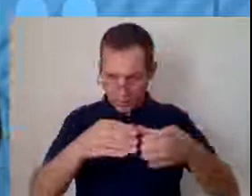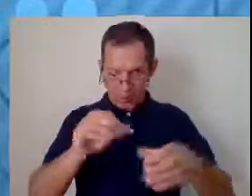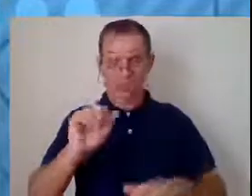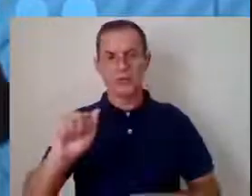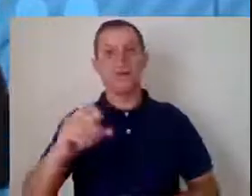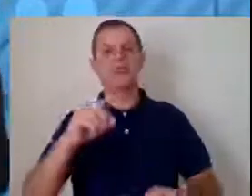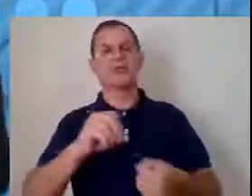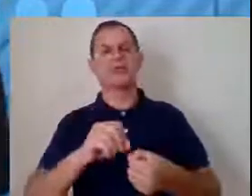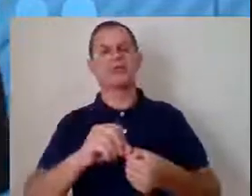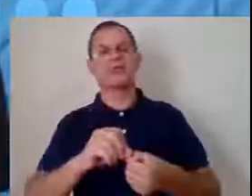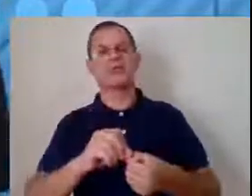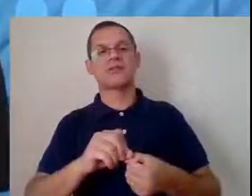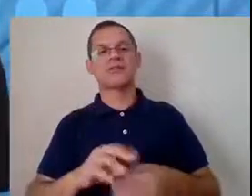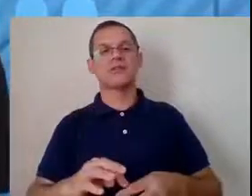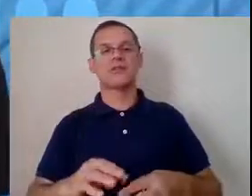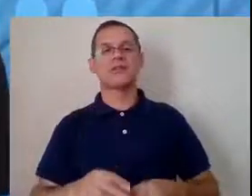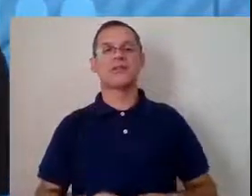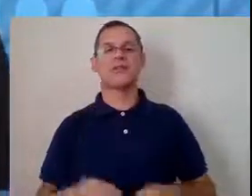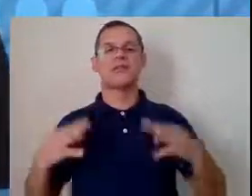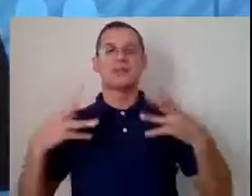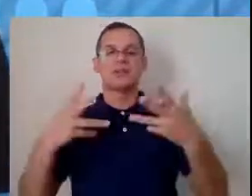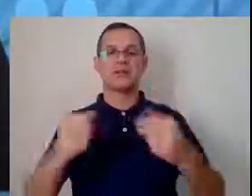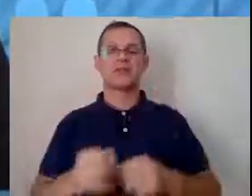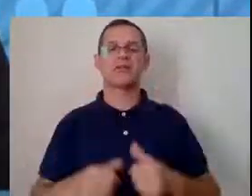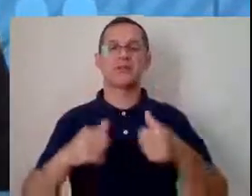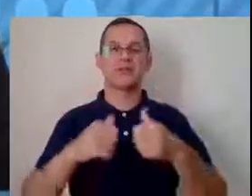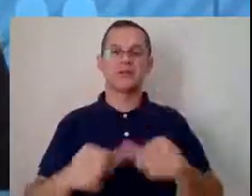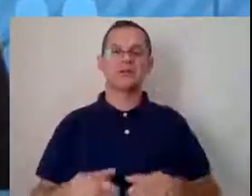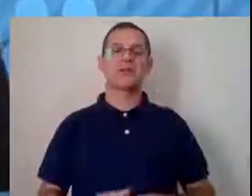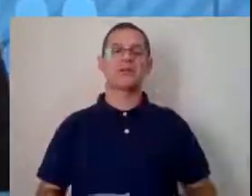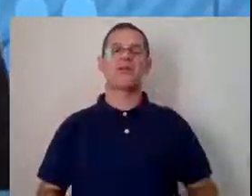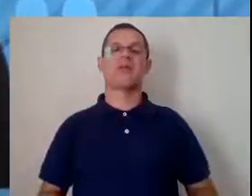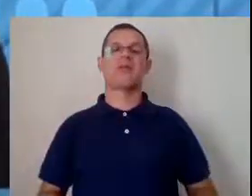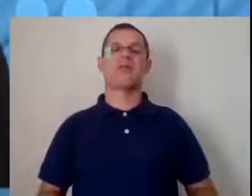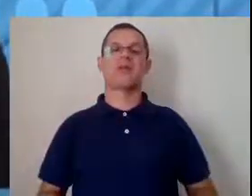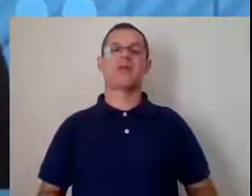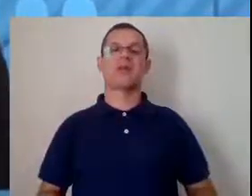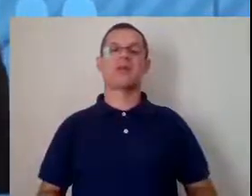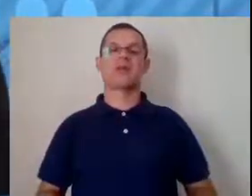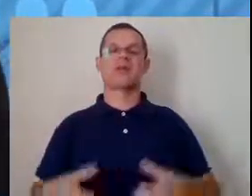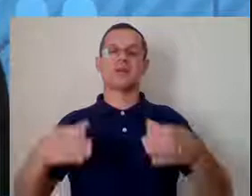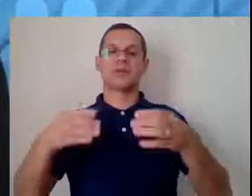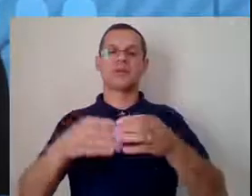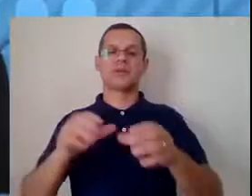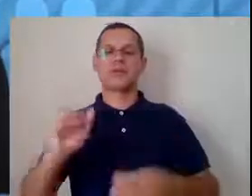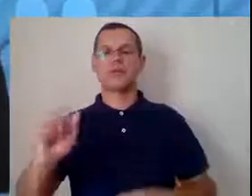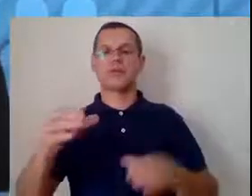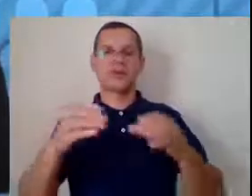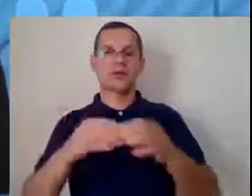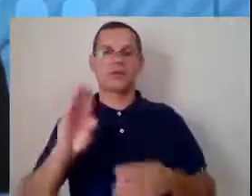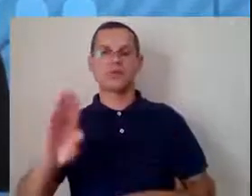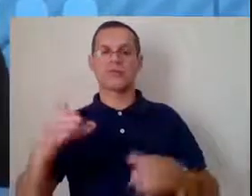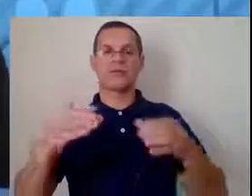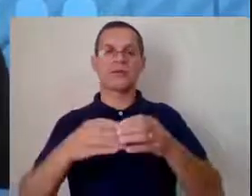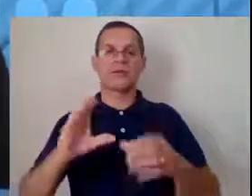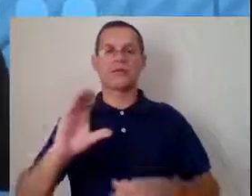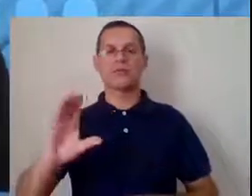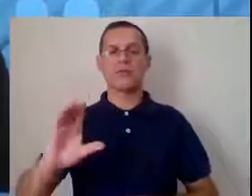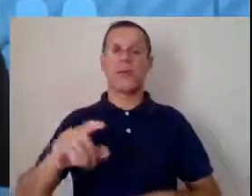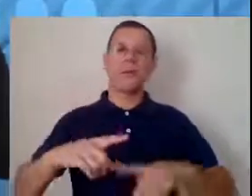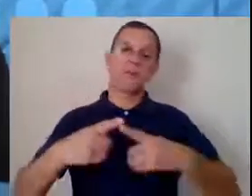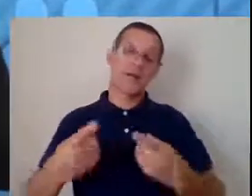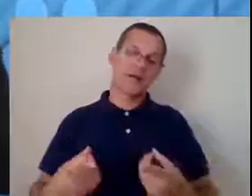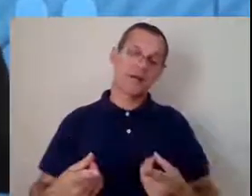tenho que fazer tudo que está em relação ao conjunto A, ao conjunto B, ao conjunto C, mas é